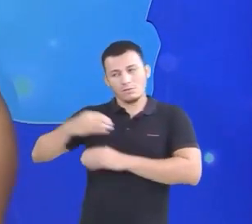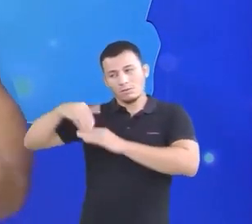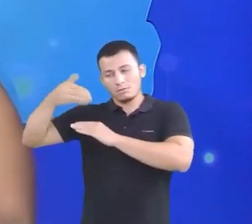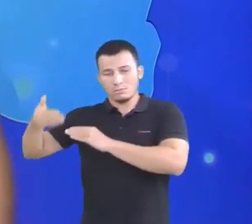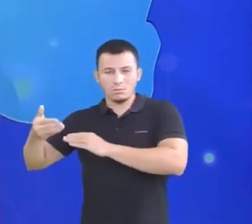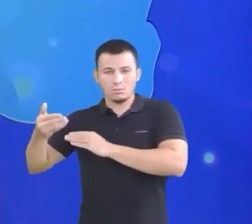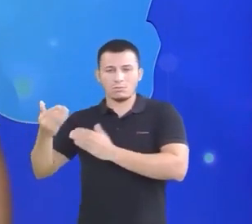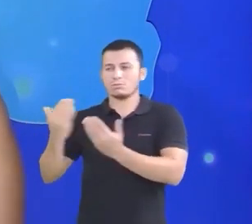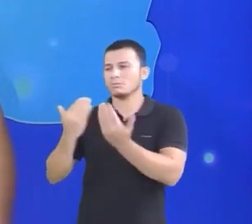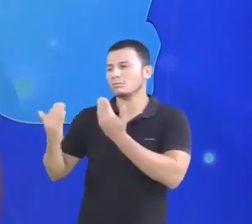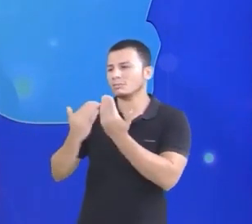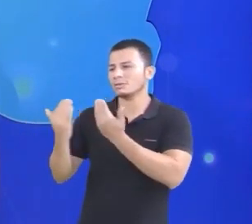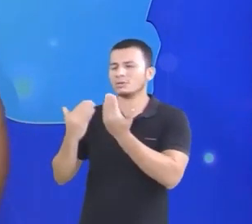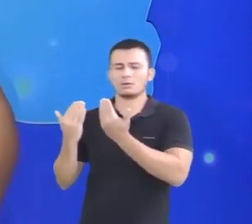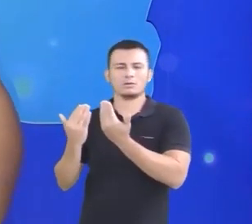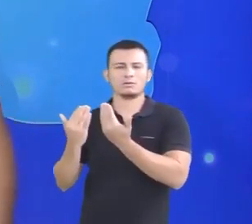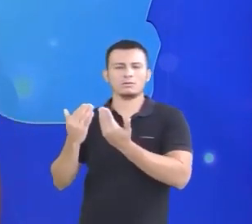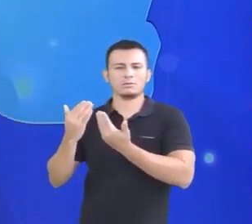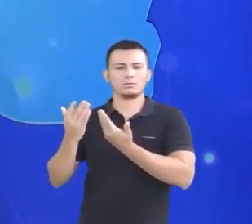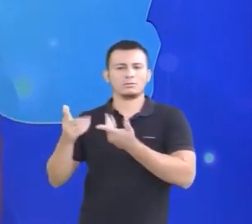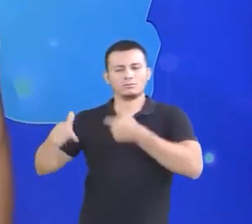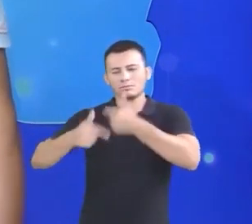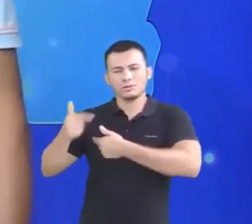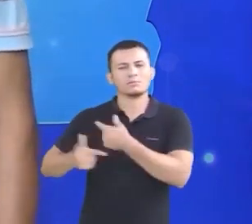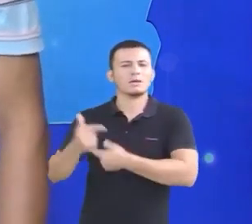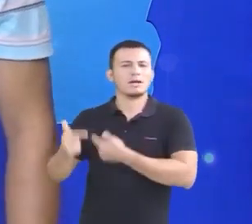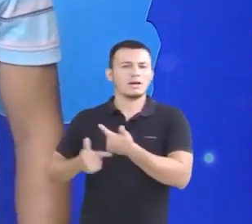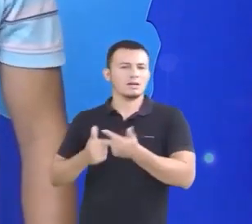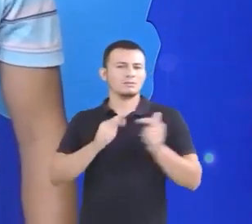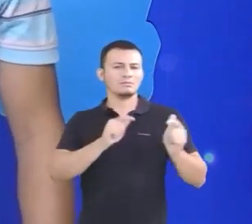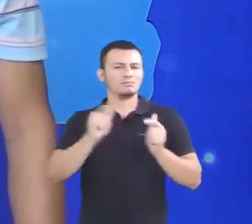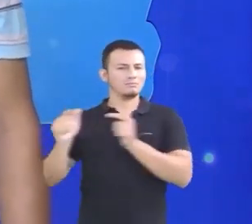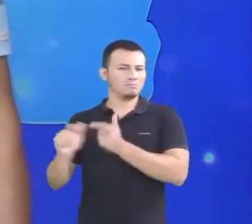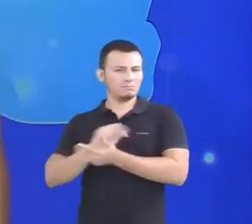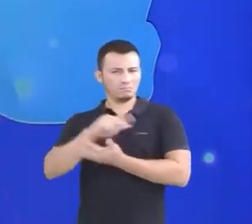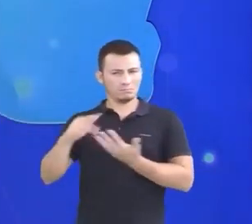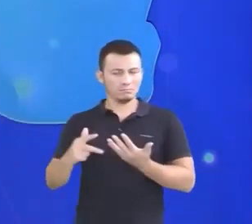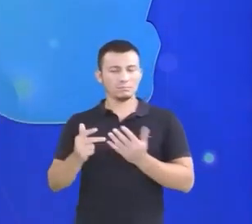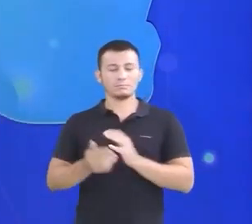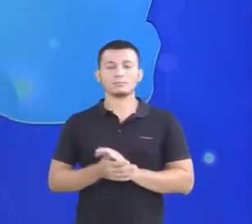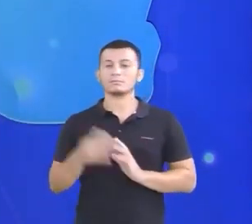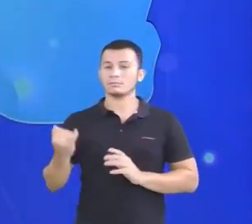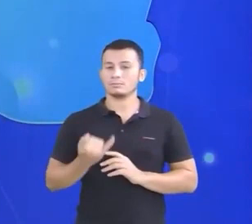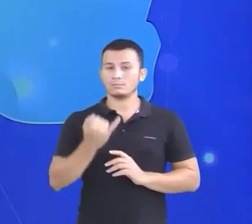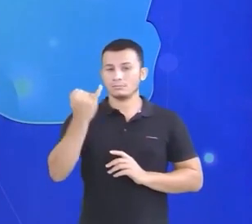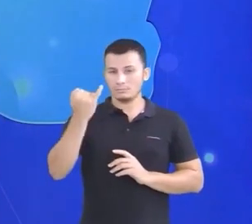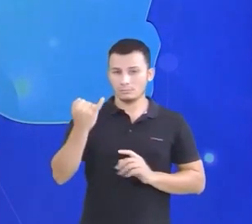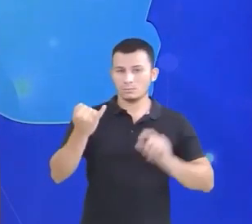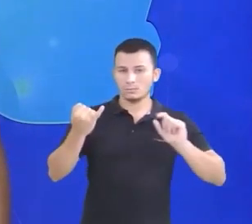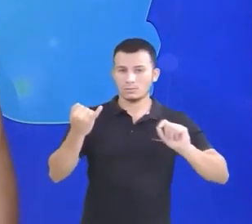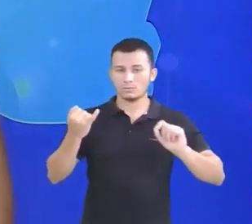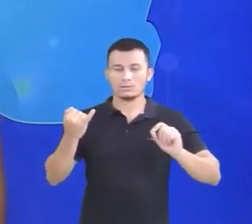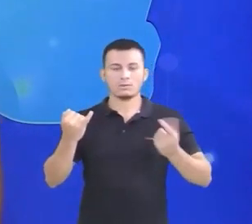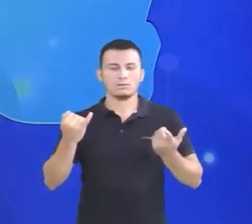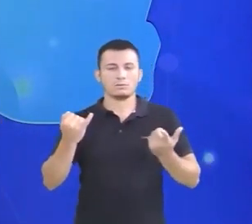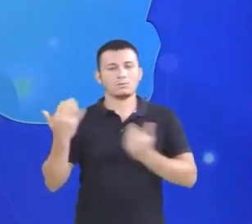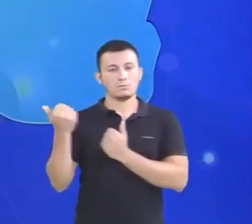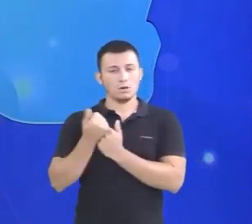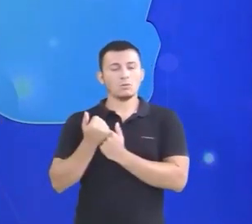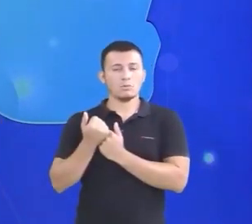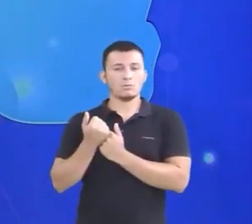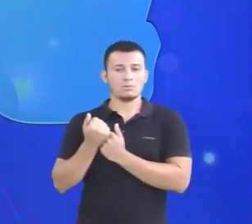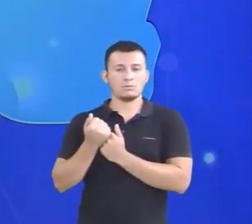escola, conversando com outras pessoas, trabalhando em diversas situações. É muito importante para isso também o apoio